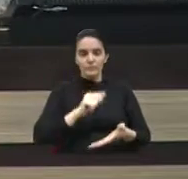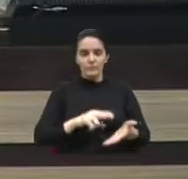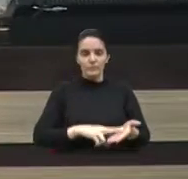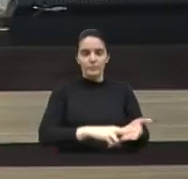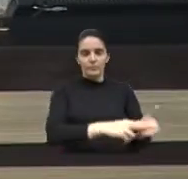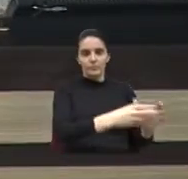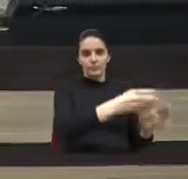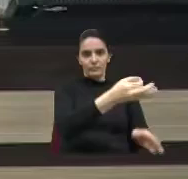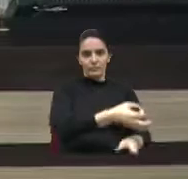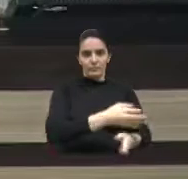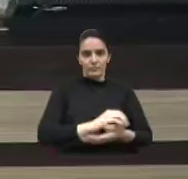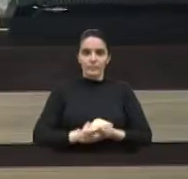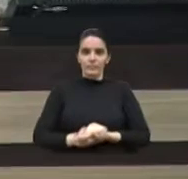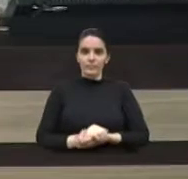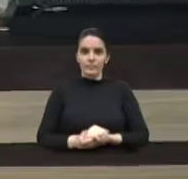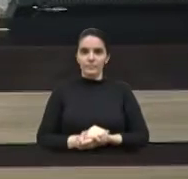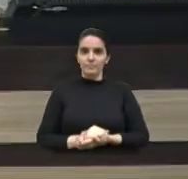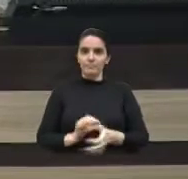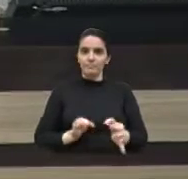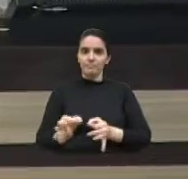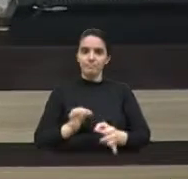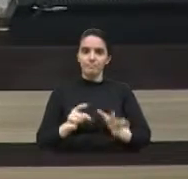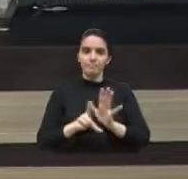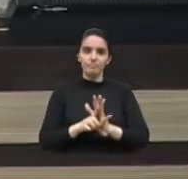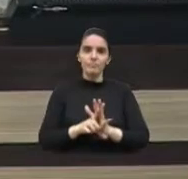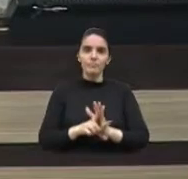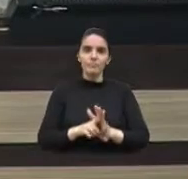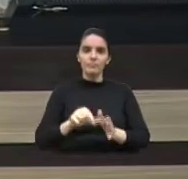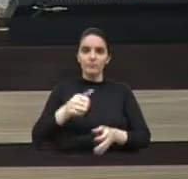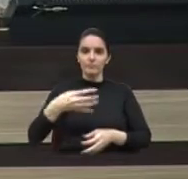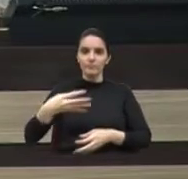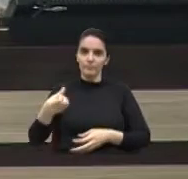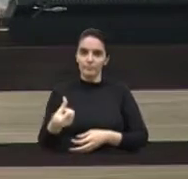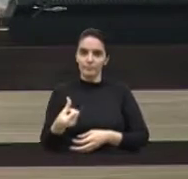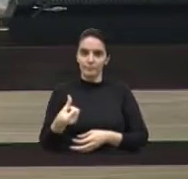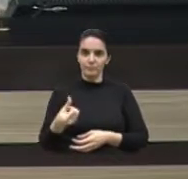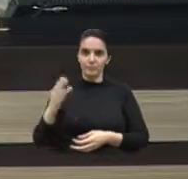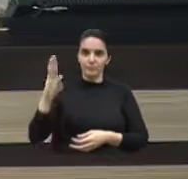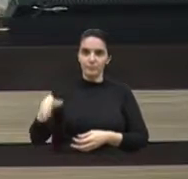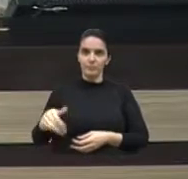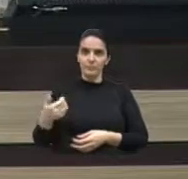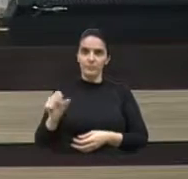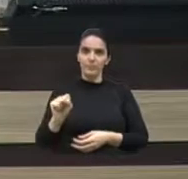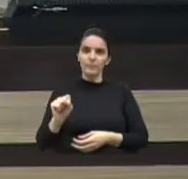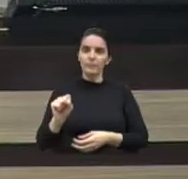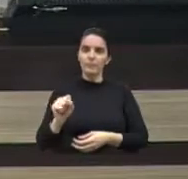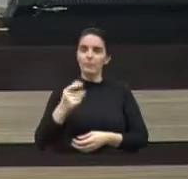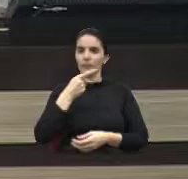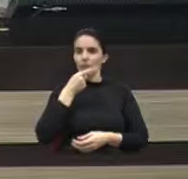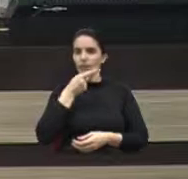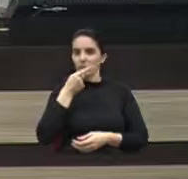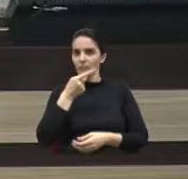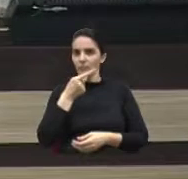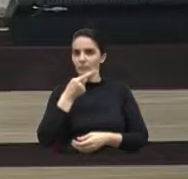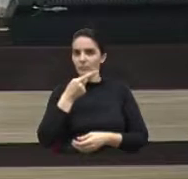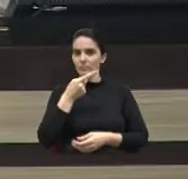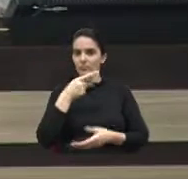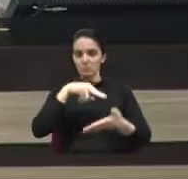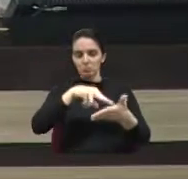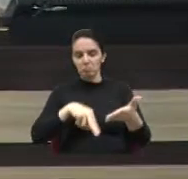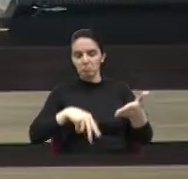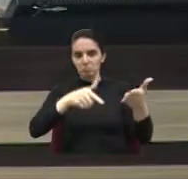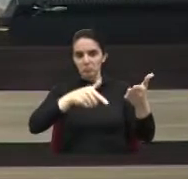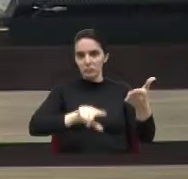competentes. Projeto de lei número 146 de 2018, dispõe sobre a revisão de